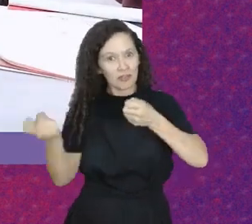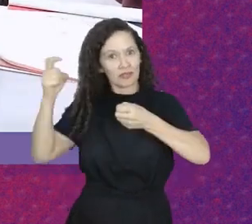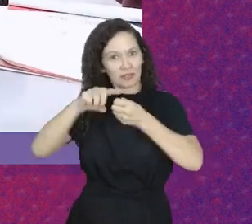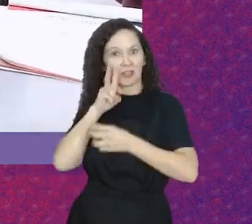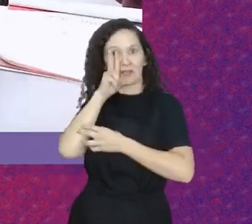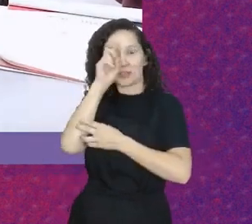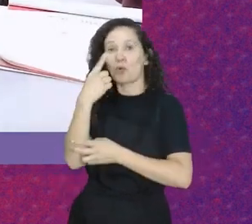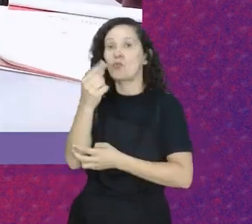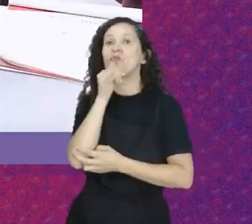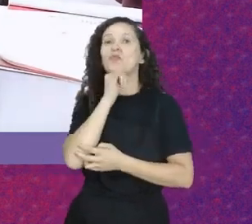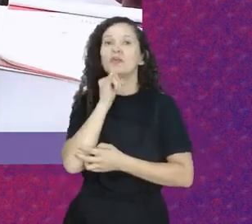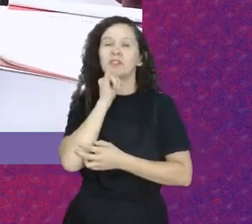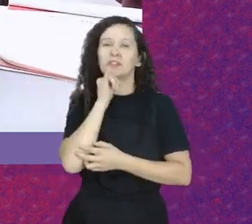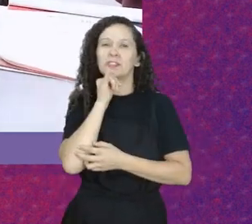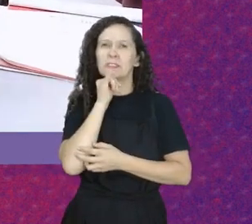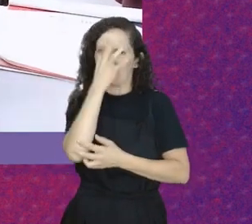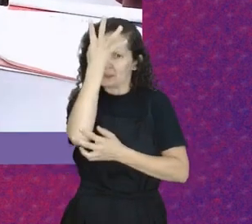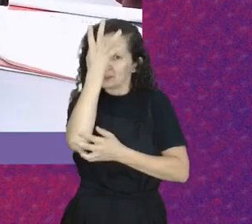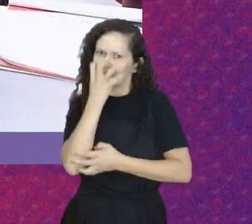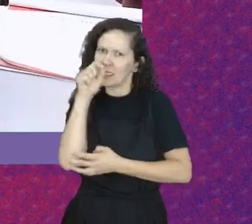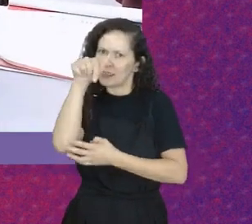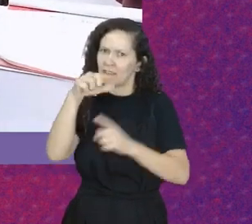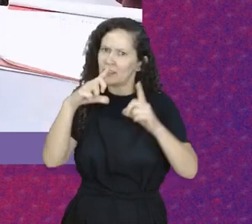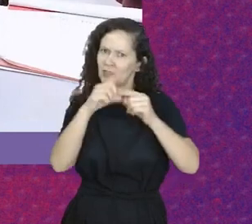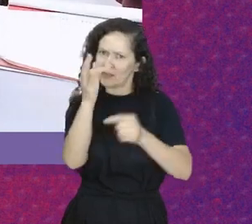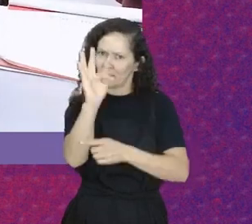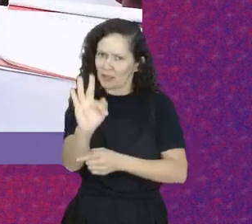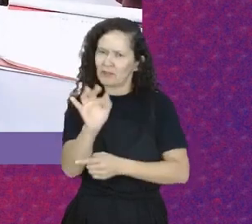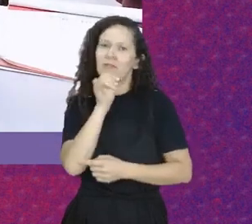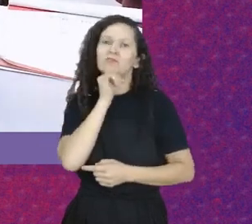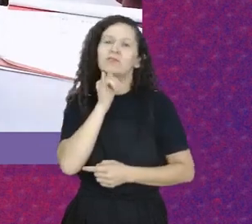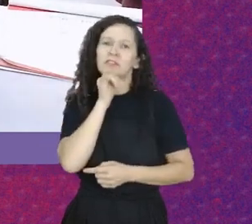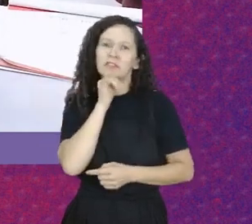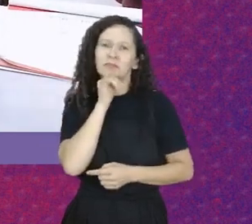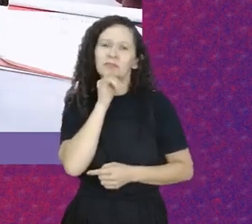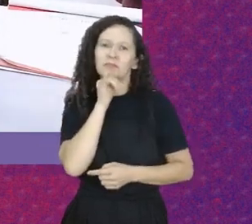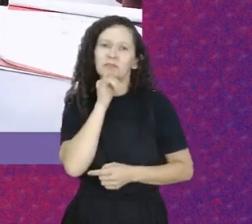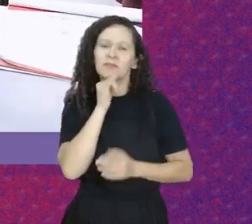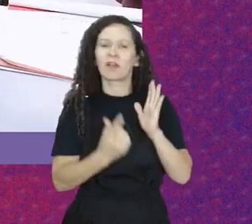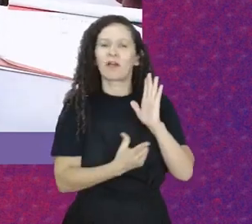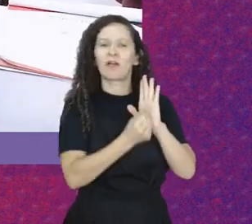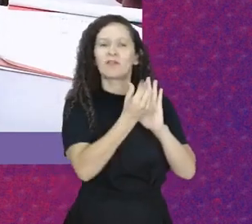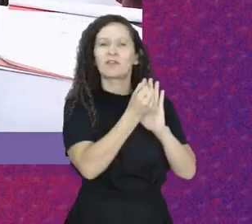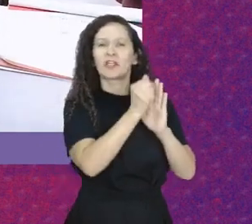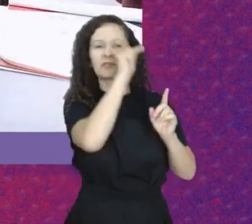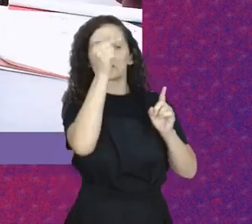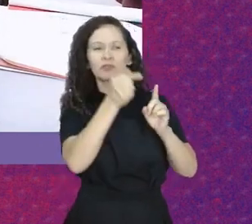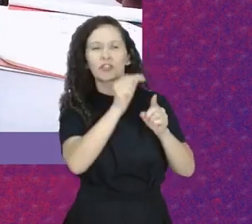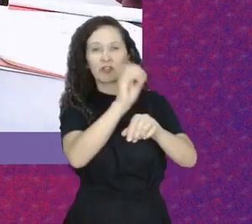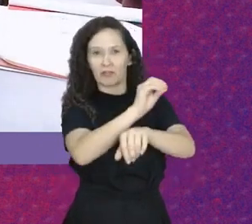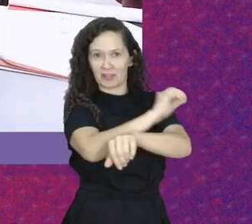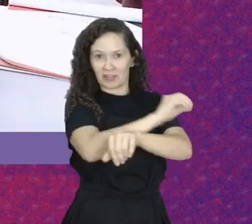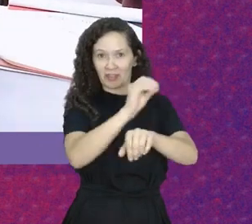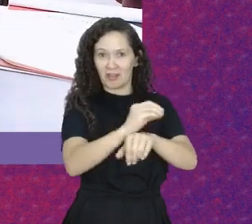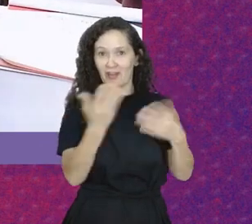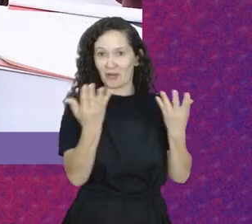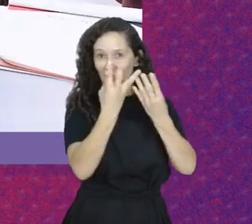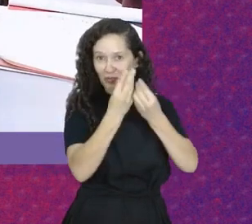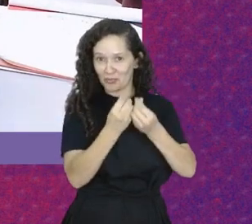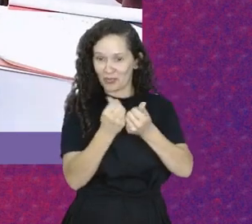Um exemplo bem sério aqui no Distrito Federal, por exemplo, recursos destinados às creches estão